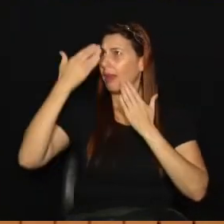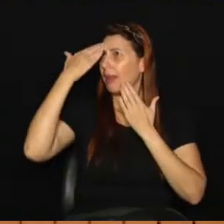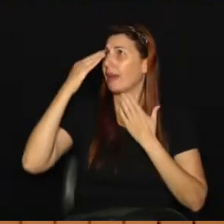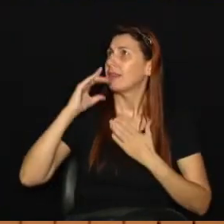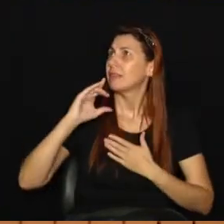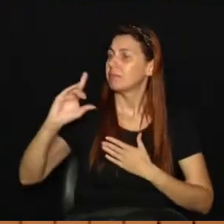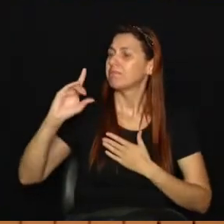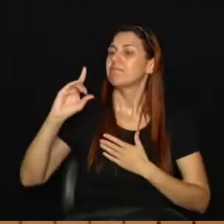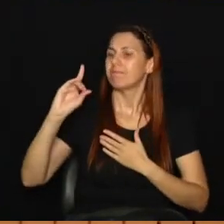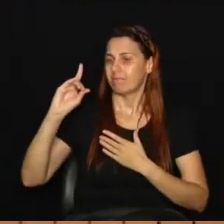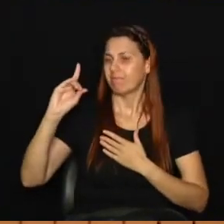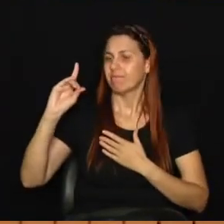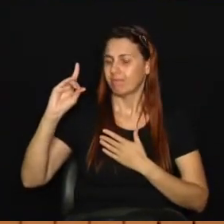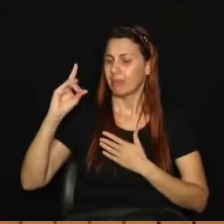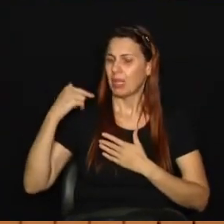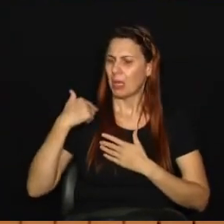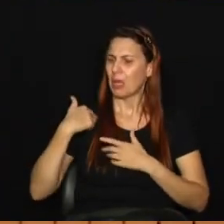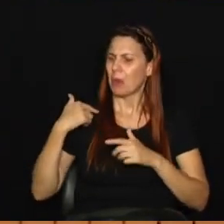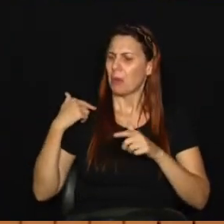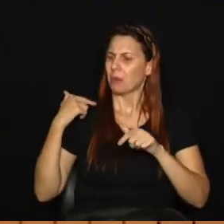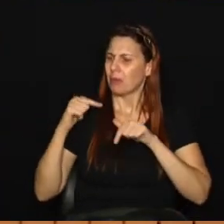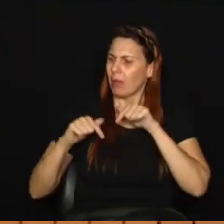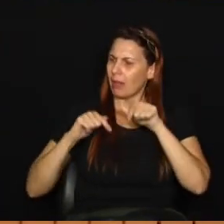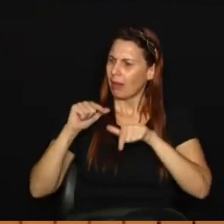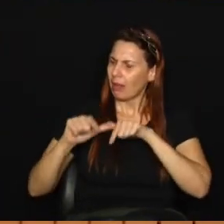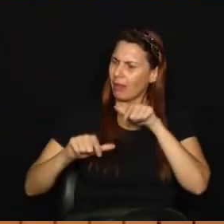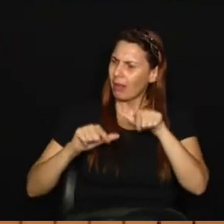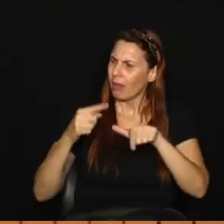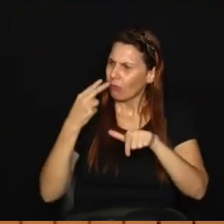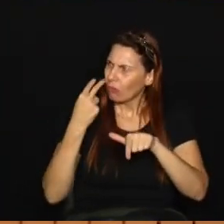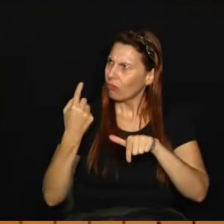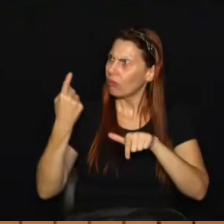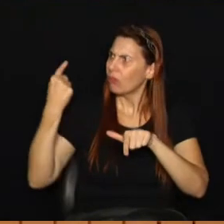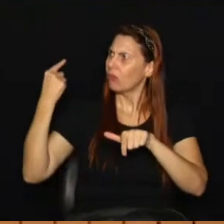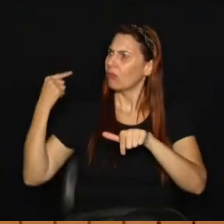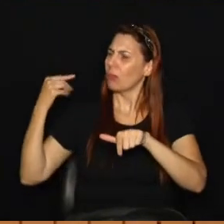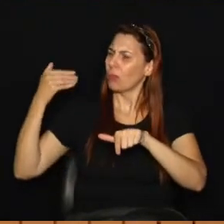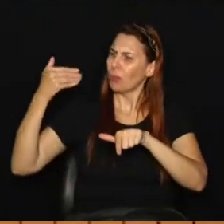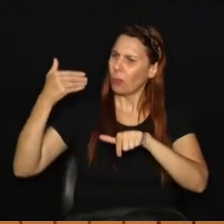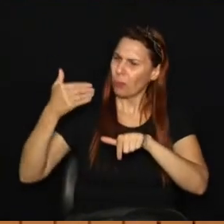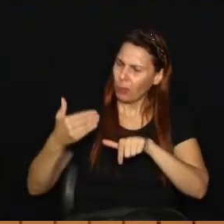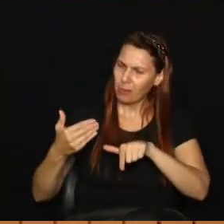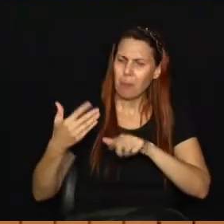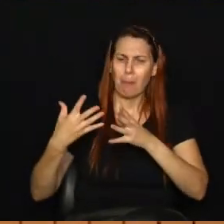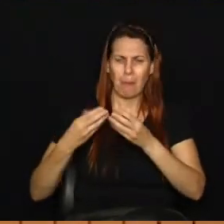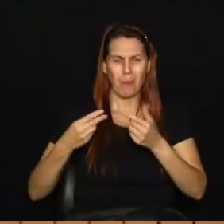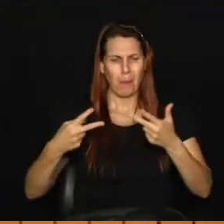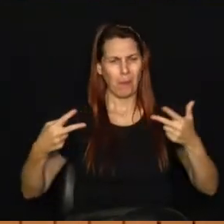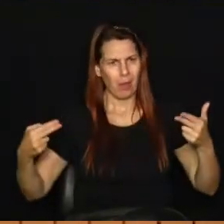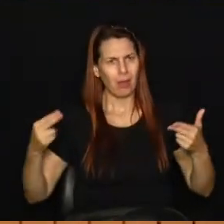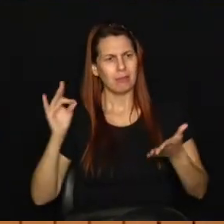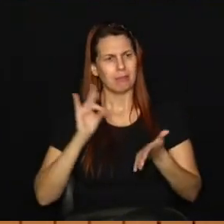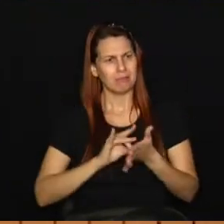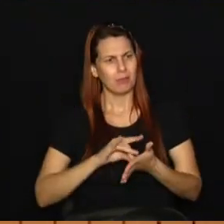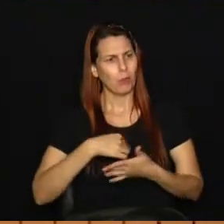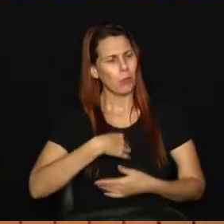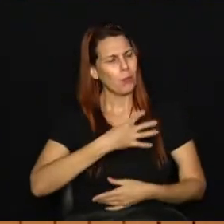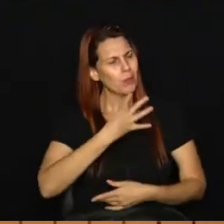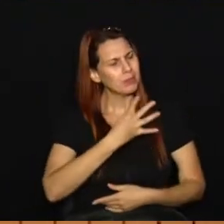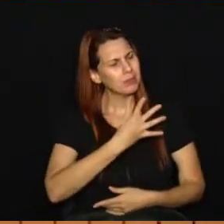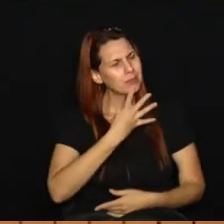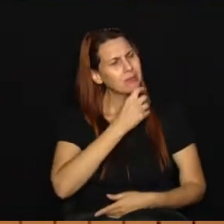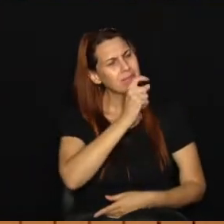quantas coisas eu pude fazer olhando o passado, quantas atividades, quantas pessoas eu